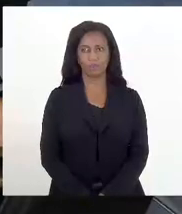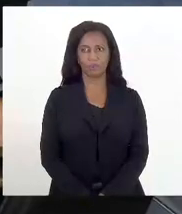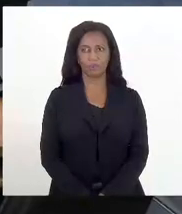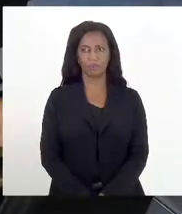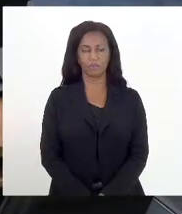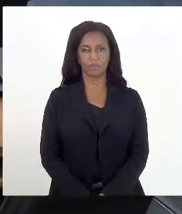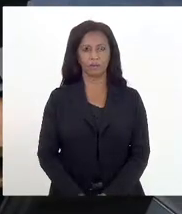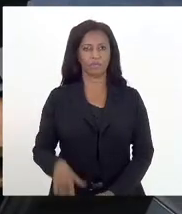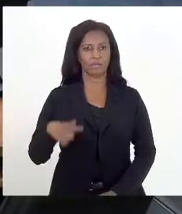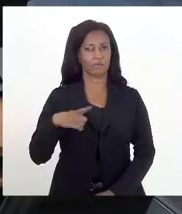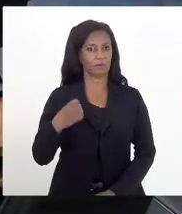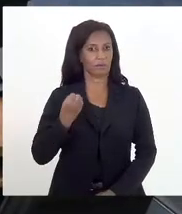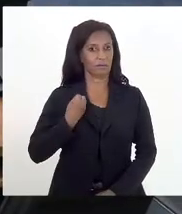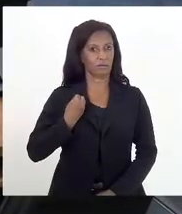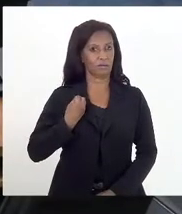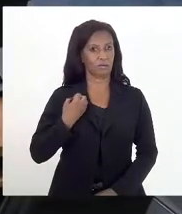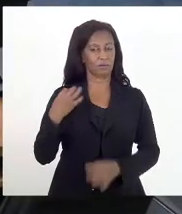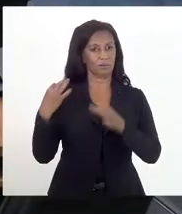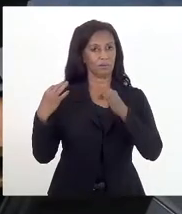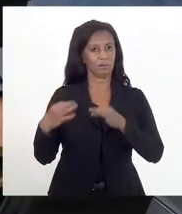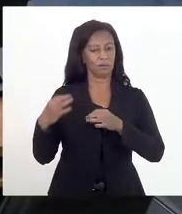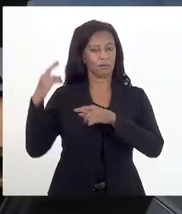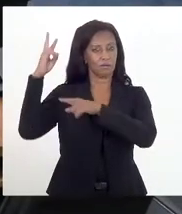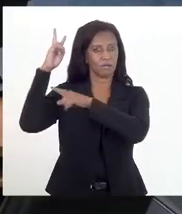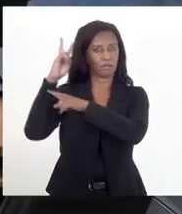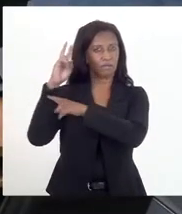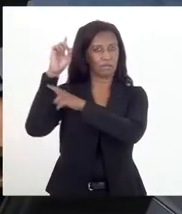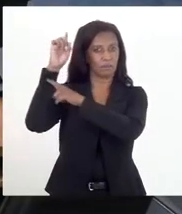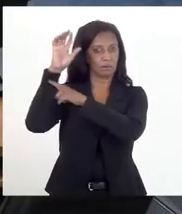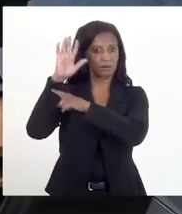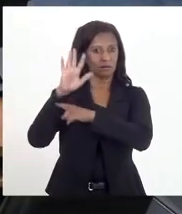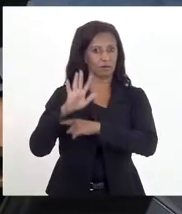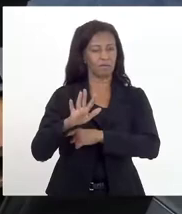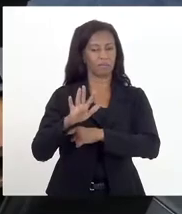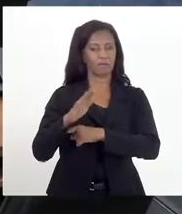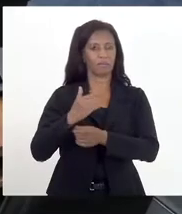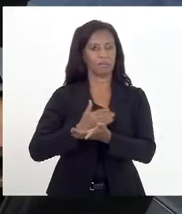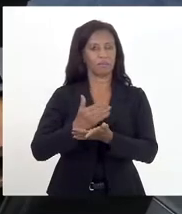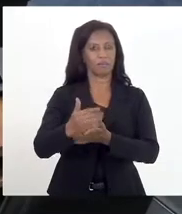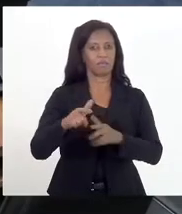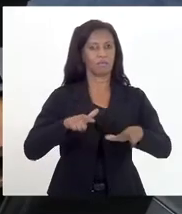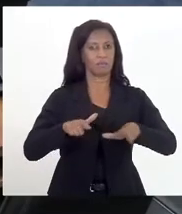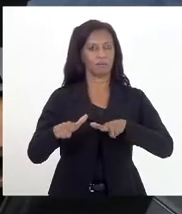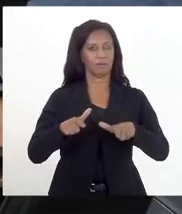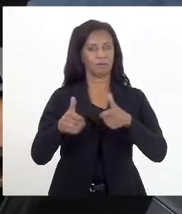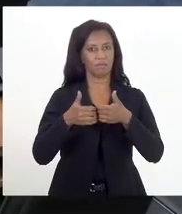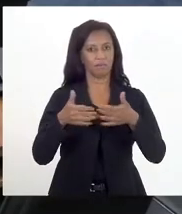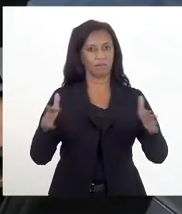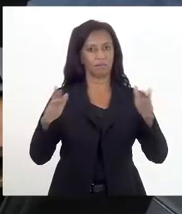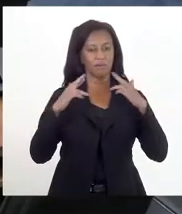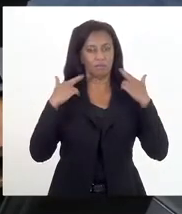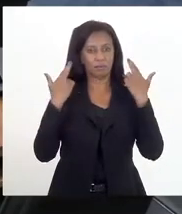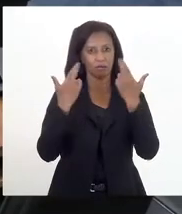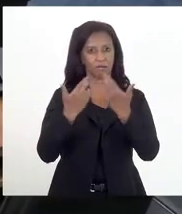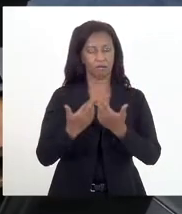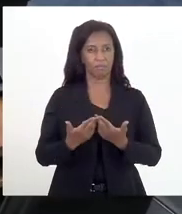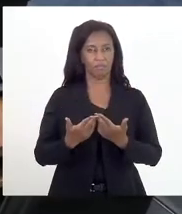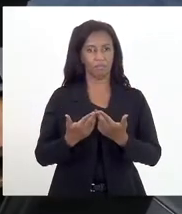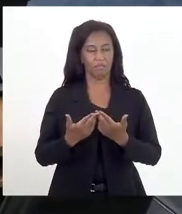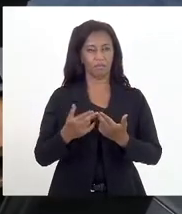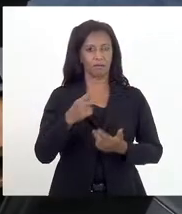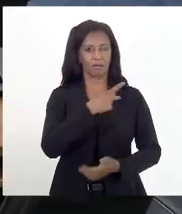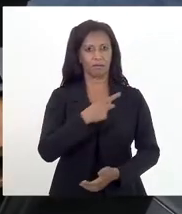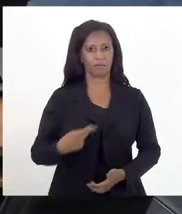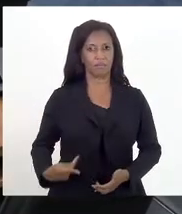em havendo número legal e sobre a proteção de Deus iniciamos nosso trabalho está aberto a sessão a